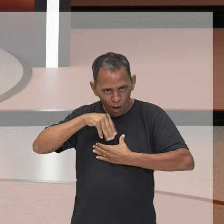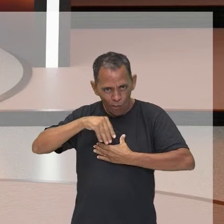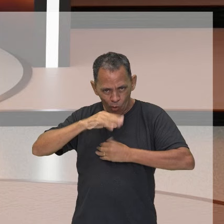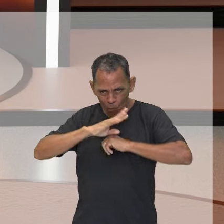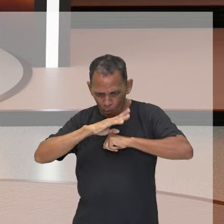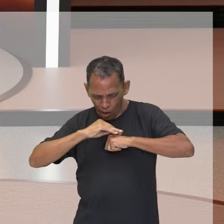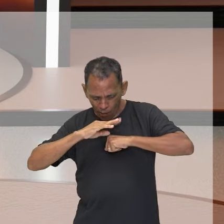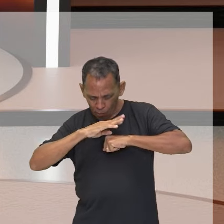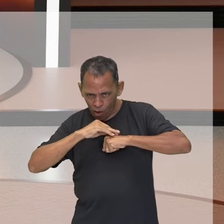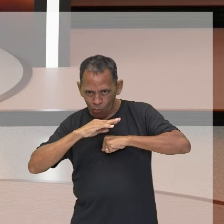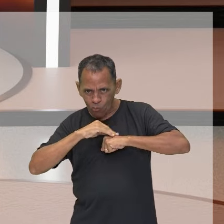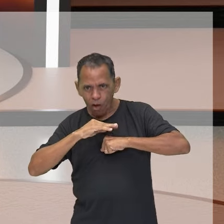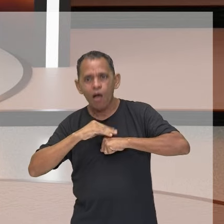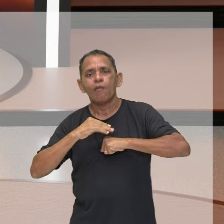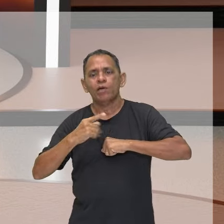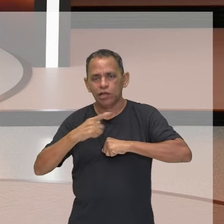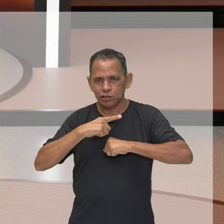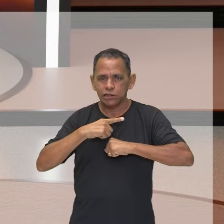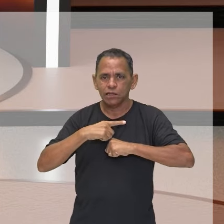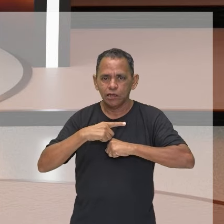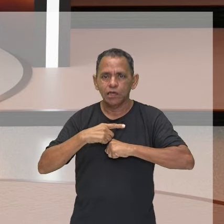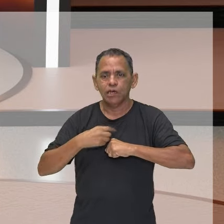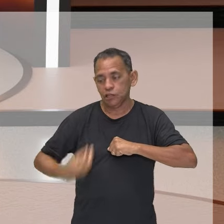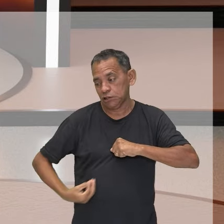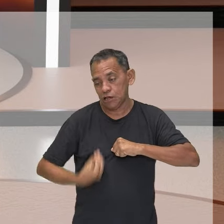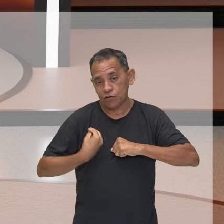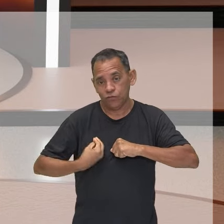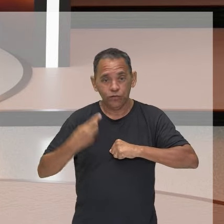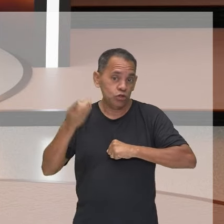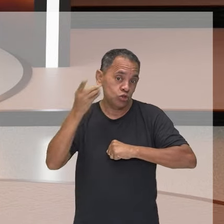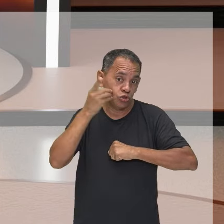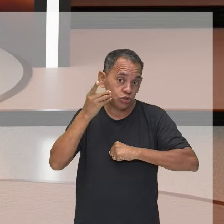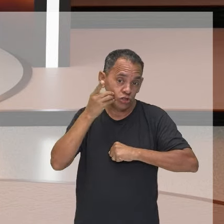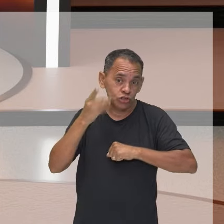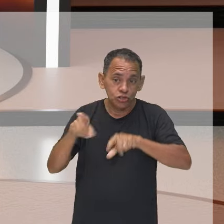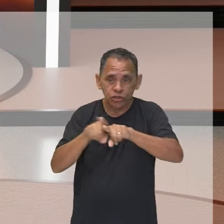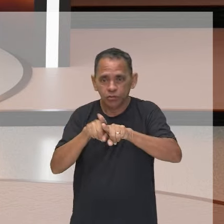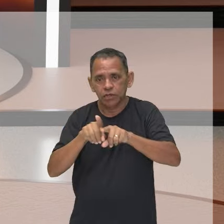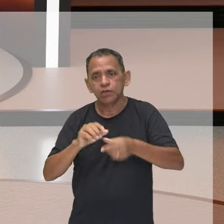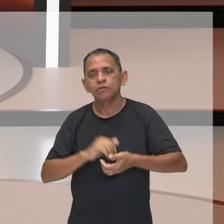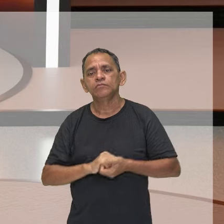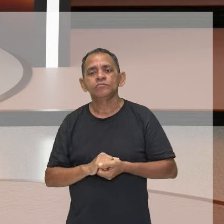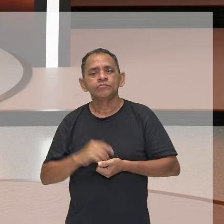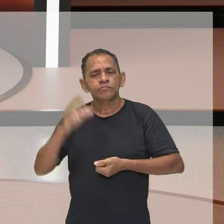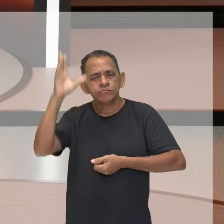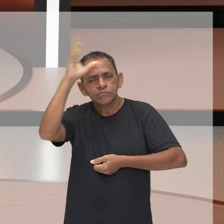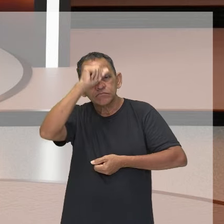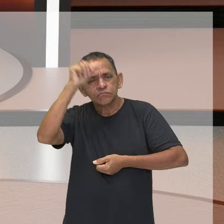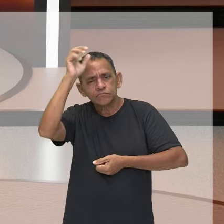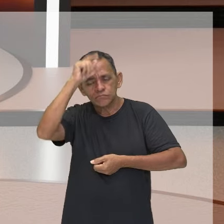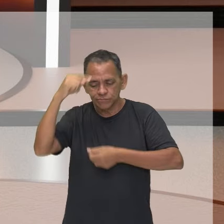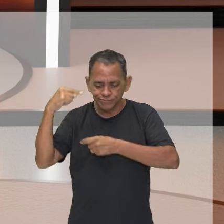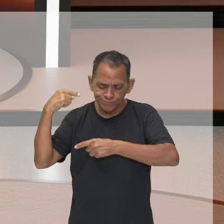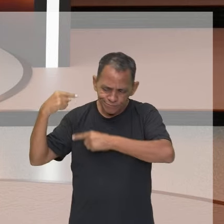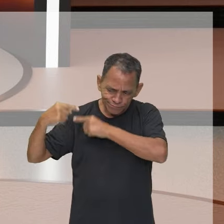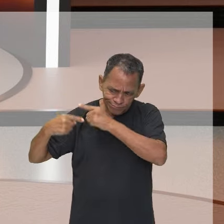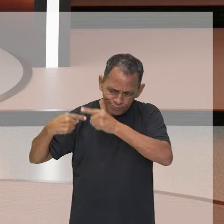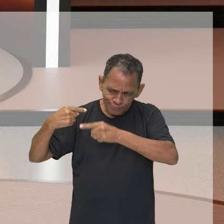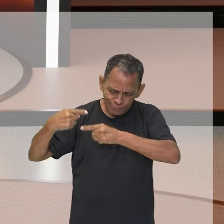nosso cotidiano, faz parte do nosso dia a dia e que a gente vai aprendendo de geração em